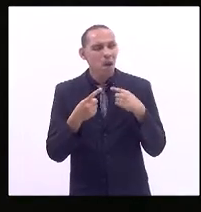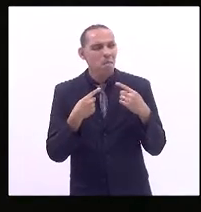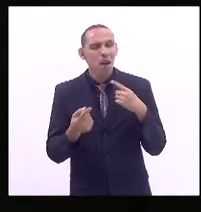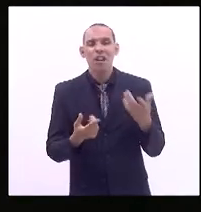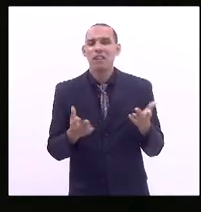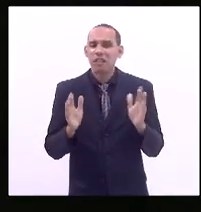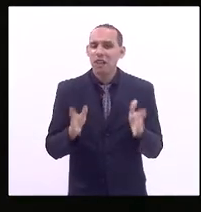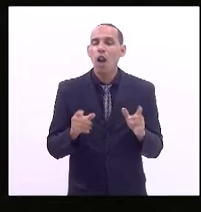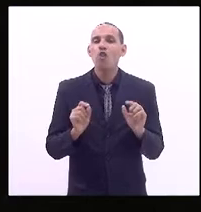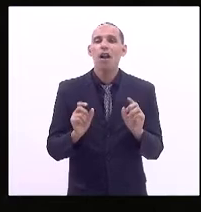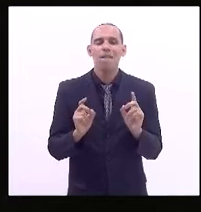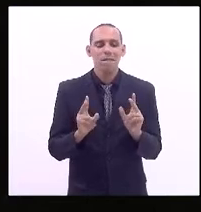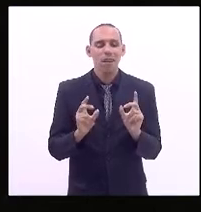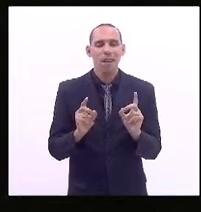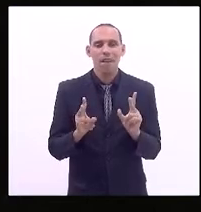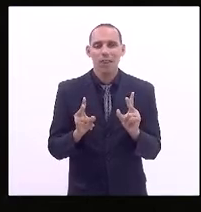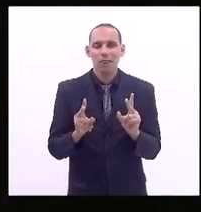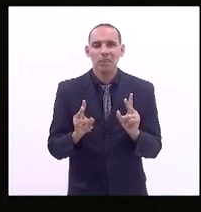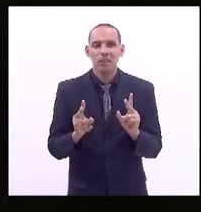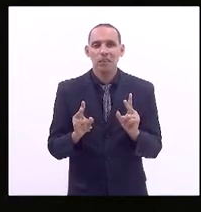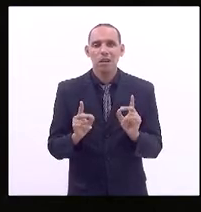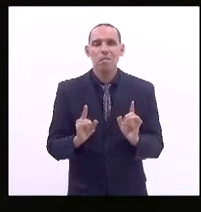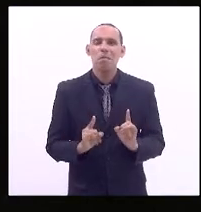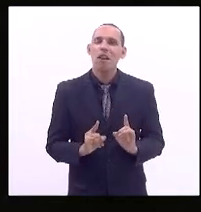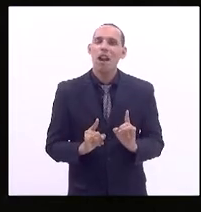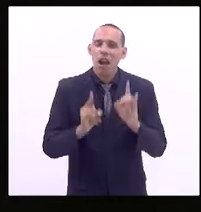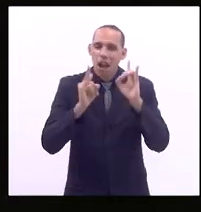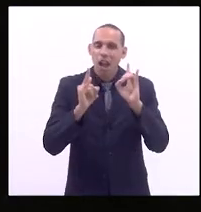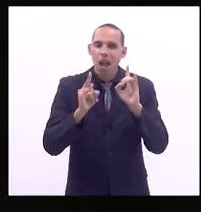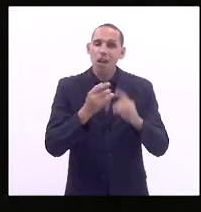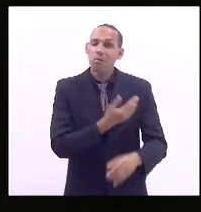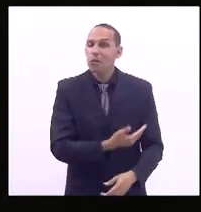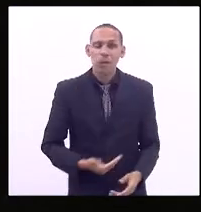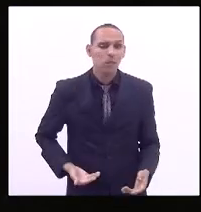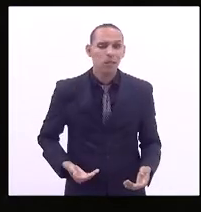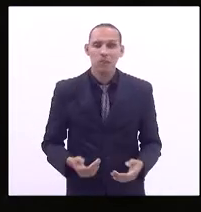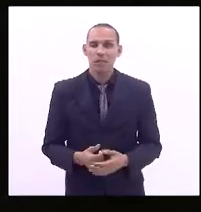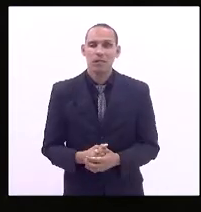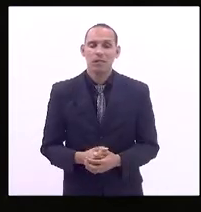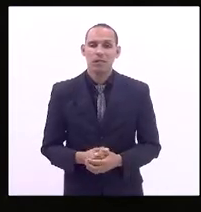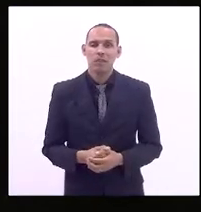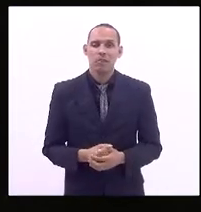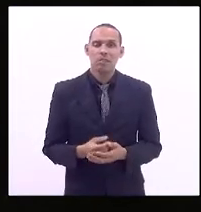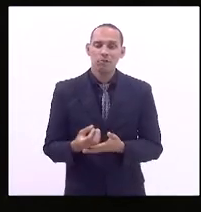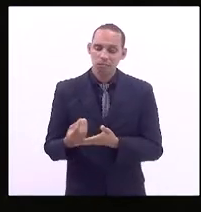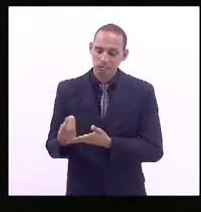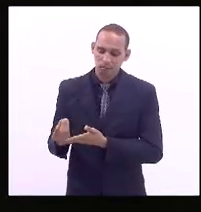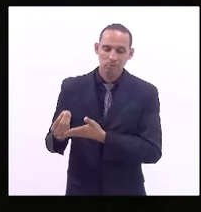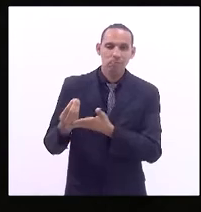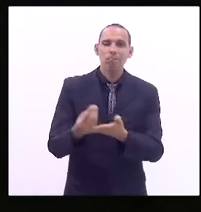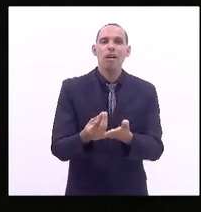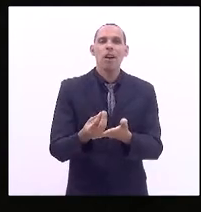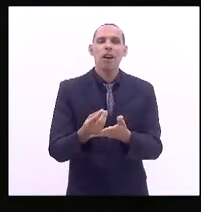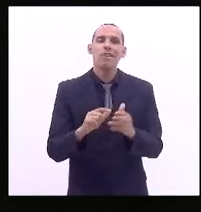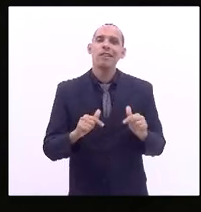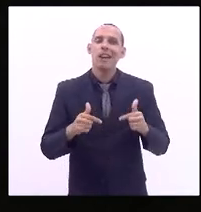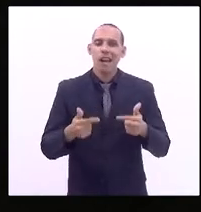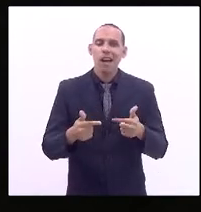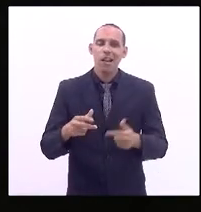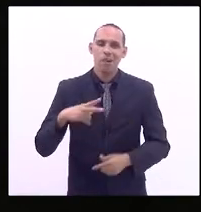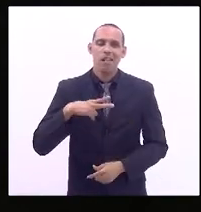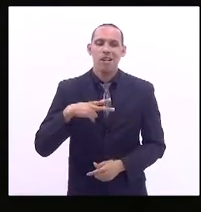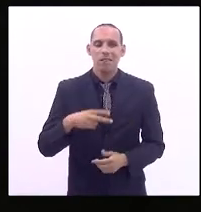inclusive vender Esses prédios são públicos e entregá-los para iniciativa